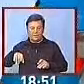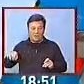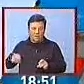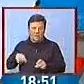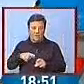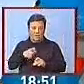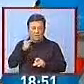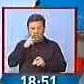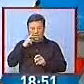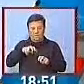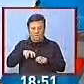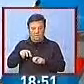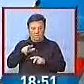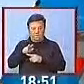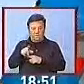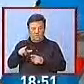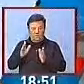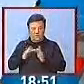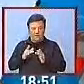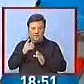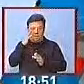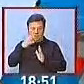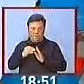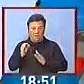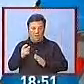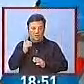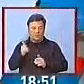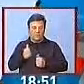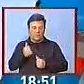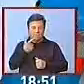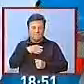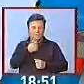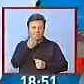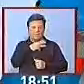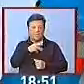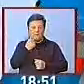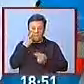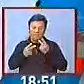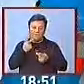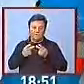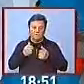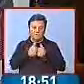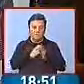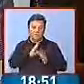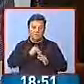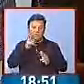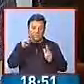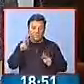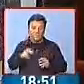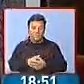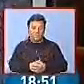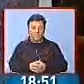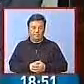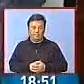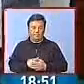em protótipo, é já um sucesso, com mais de 1 milhão de visualizações em todo o mundo.